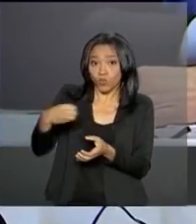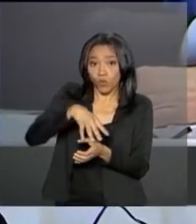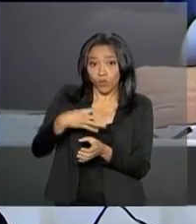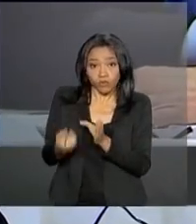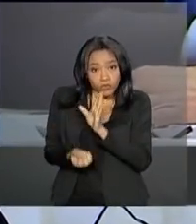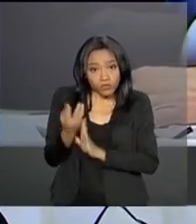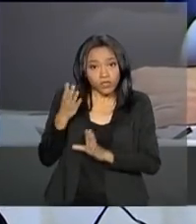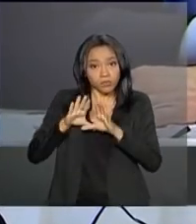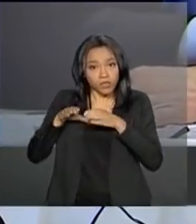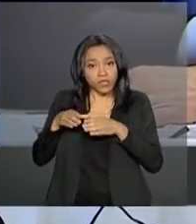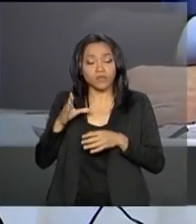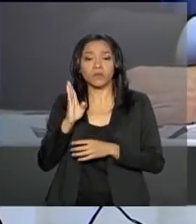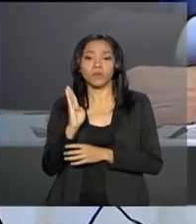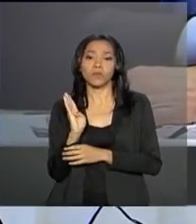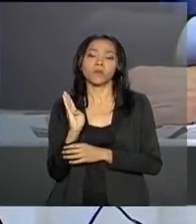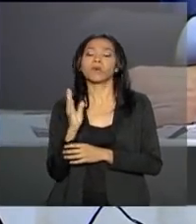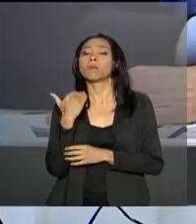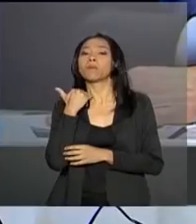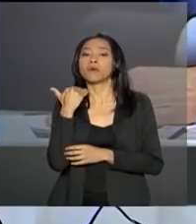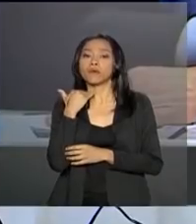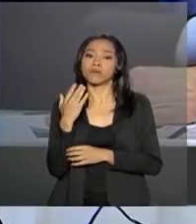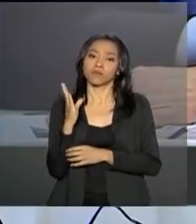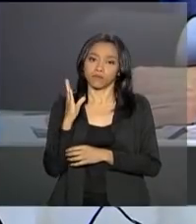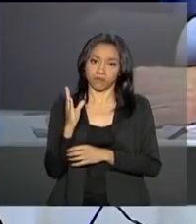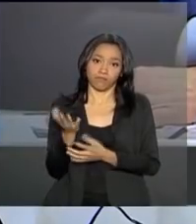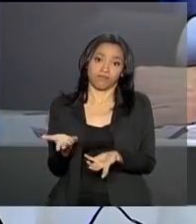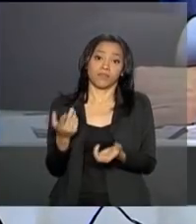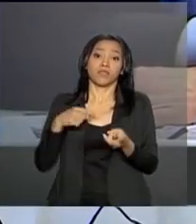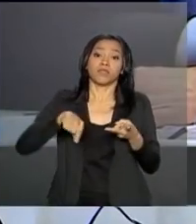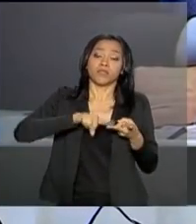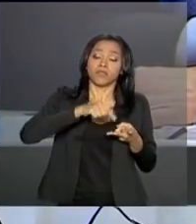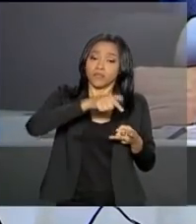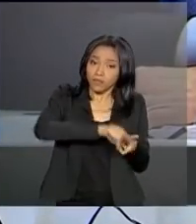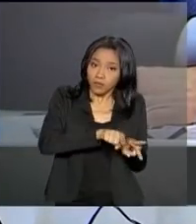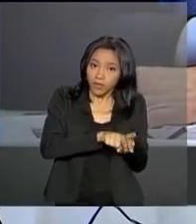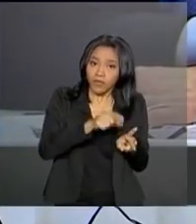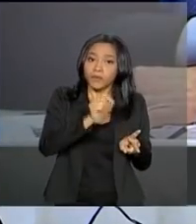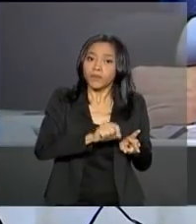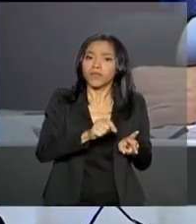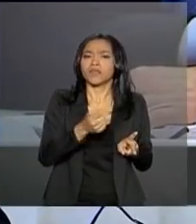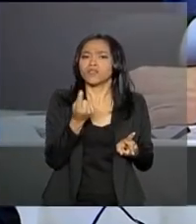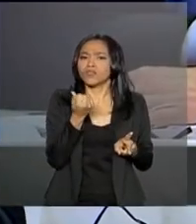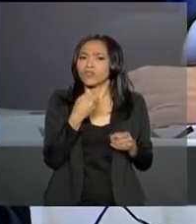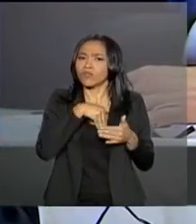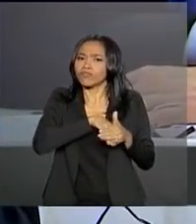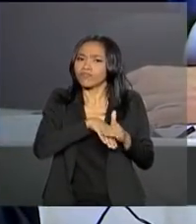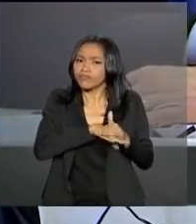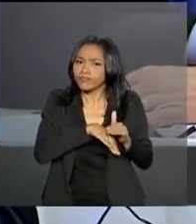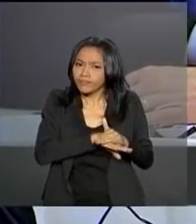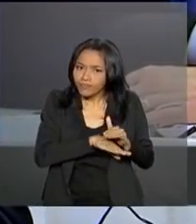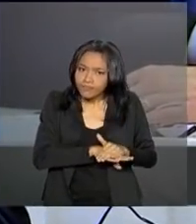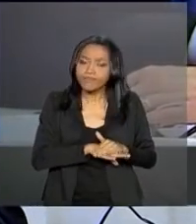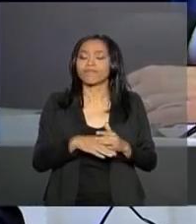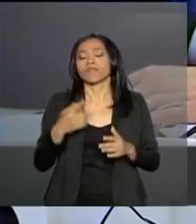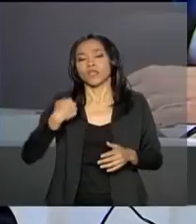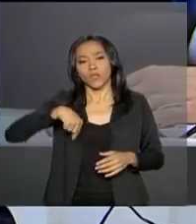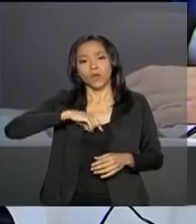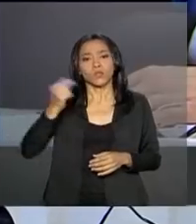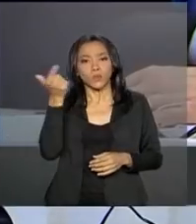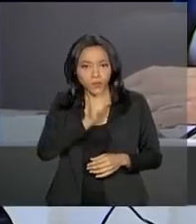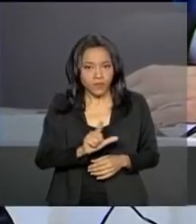de desenvolvimento eo arranjo contingente de reservas progredimos também